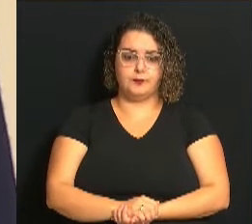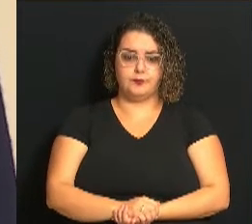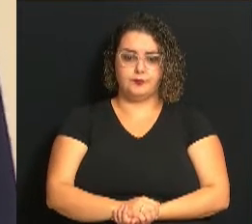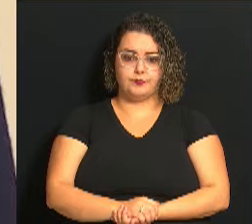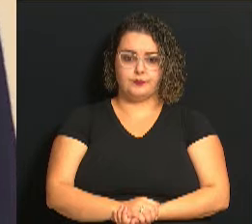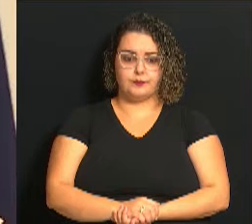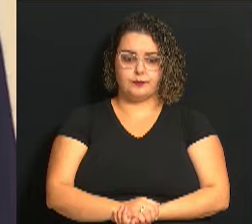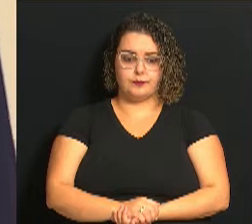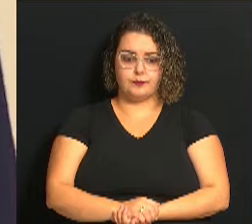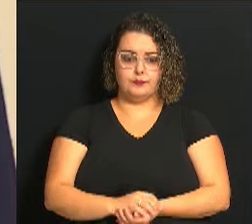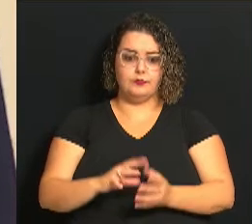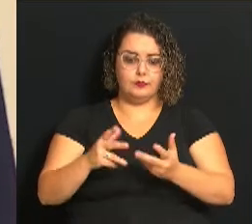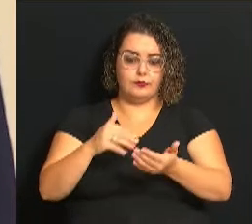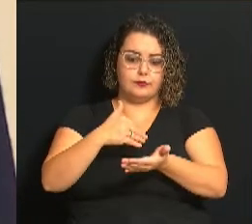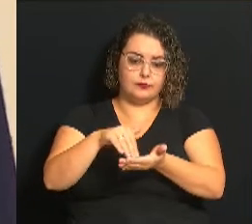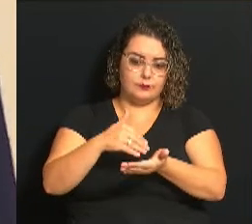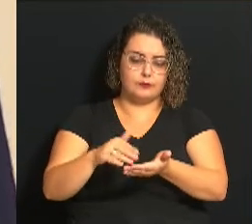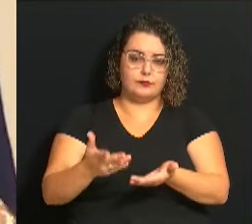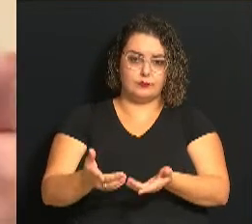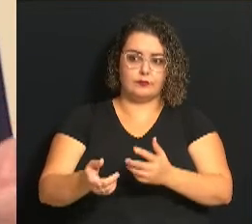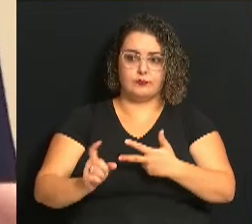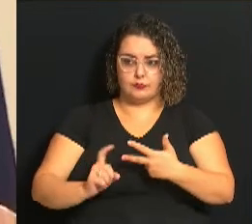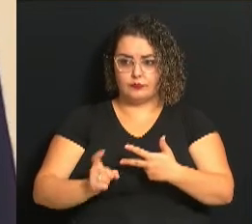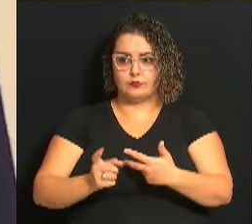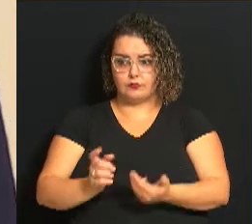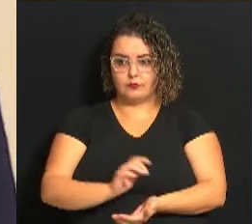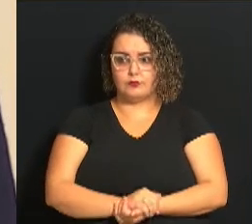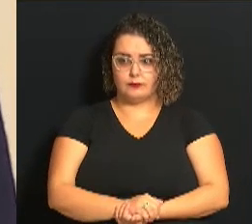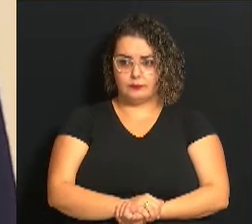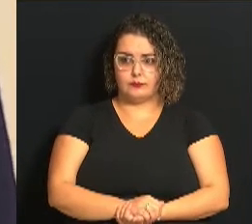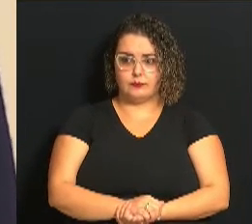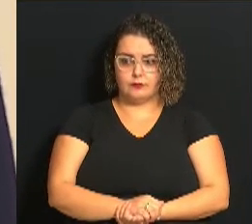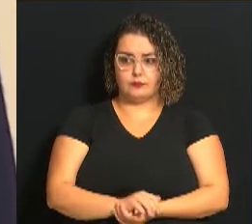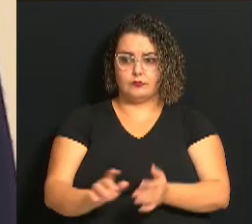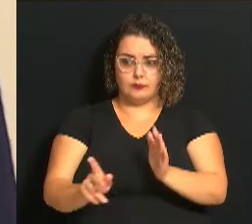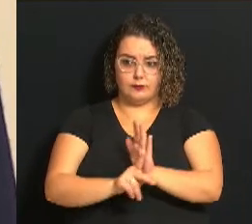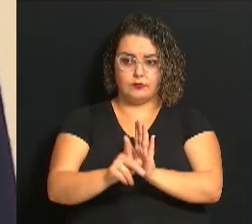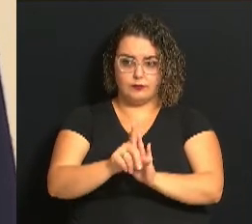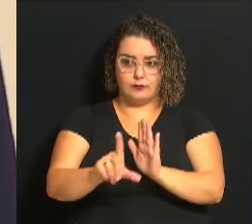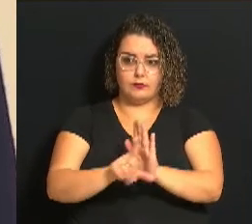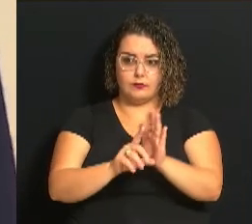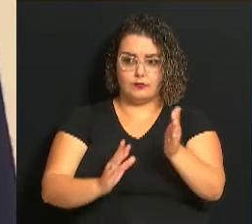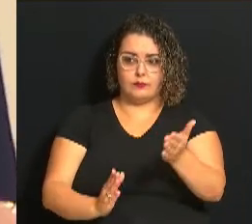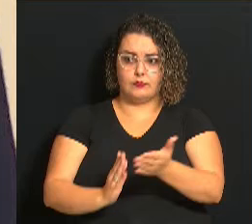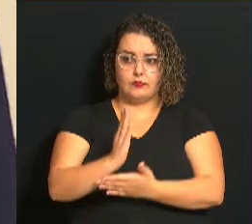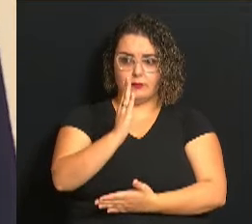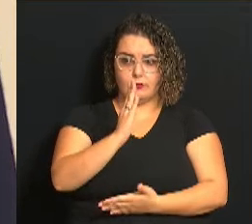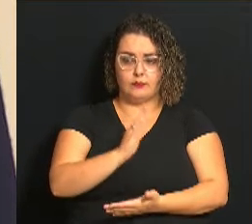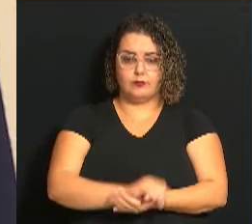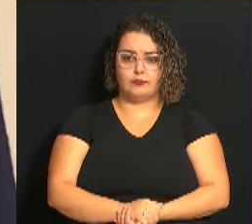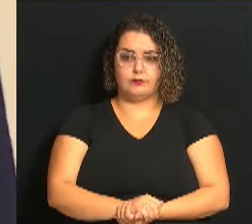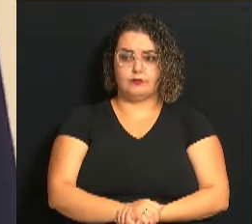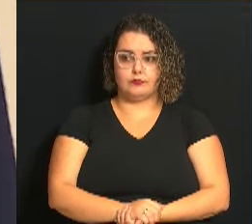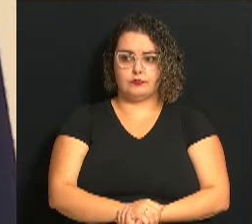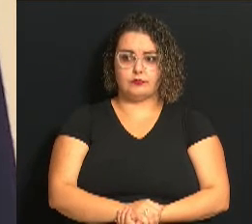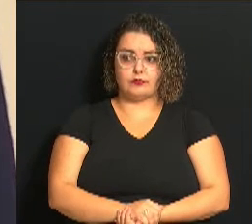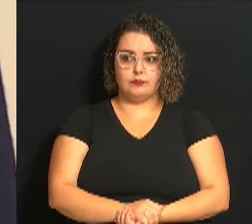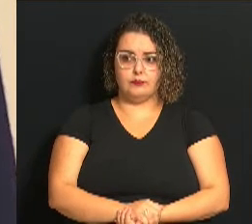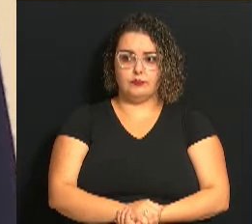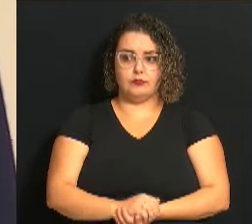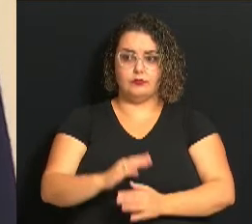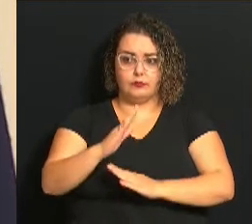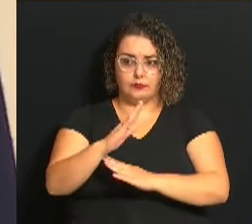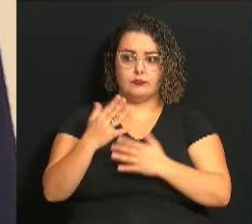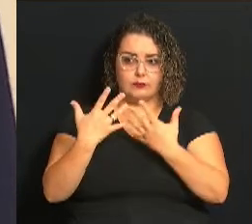secretaria executiva. Então, agora, no próximo passo, a partir do momento que esse projeto de lei é aprovado, né, nesta casa e sancionado